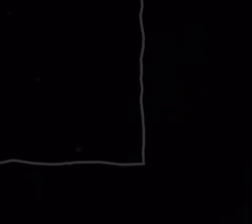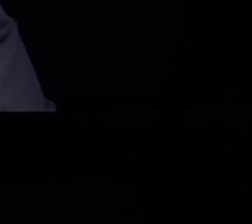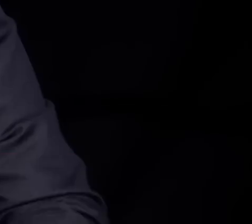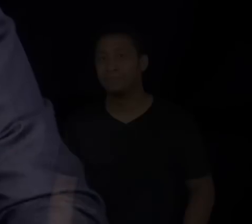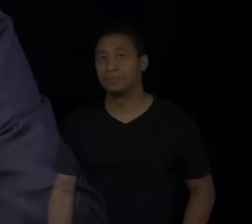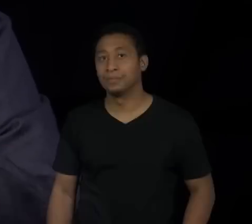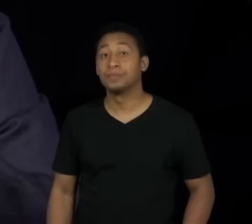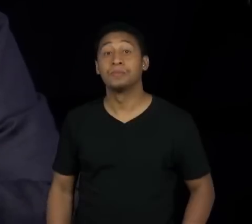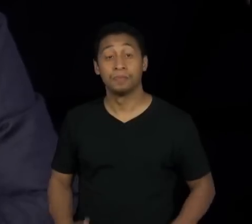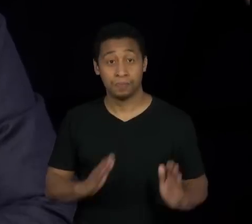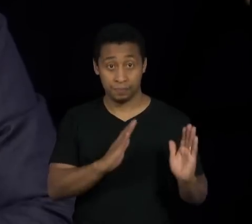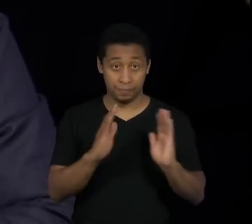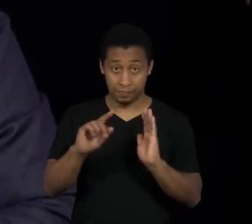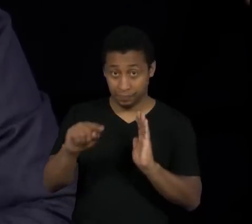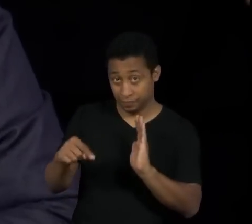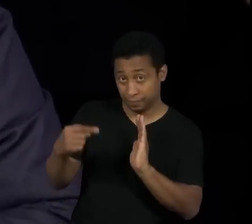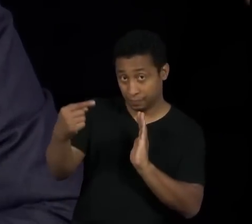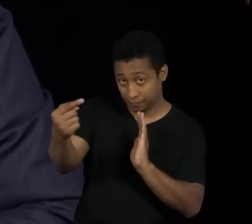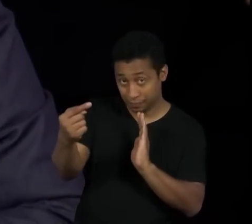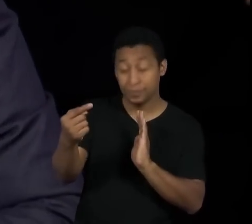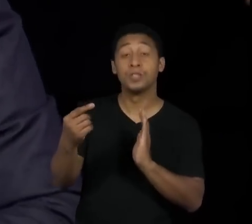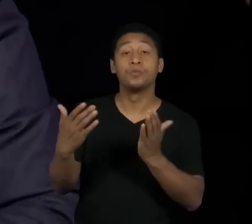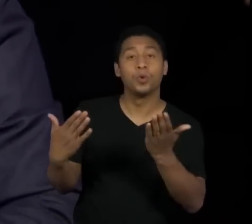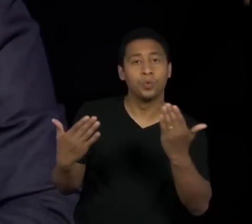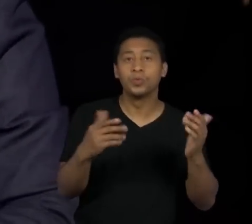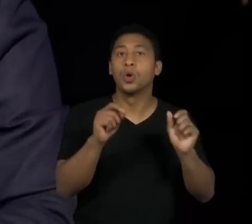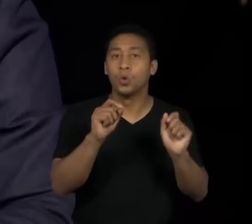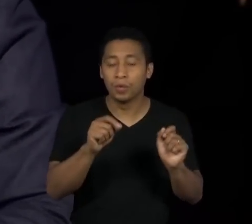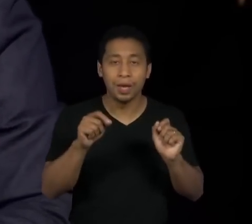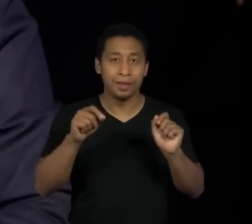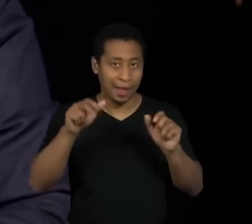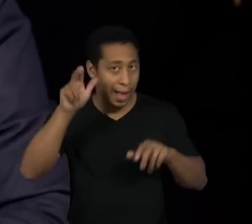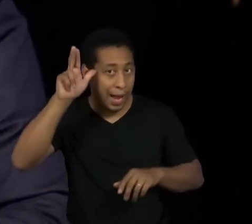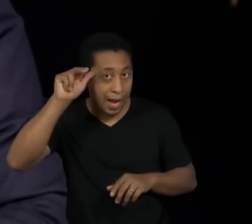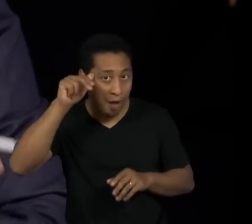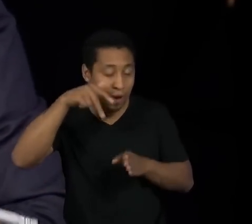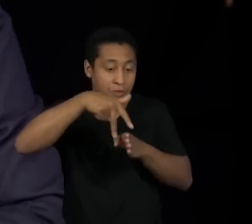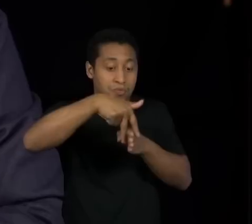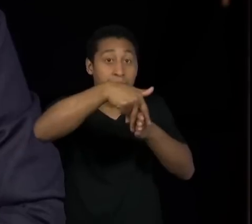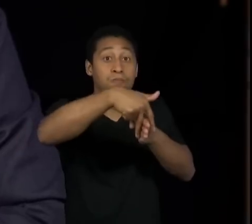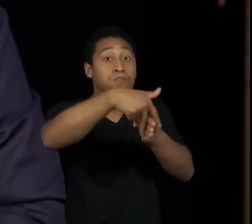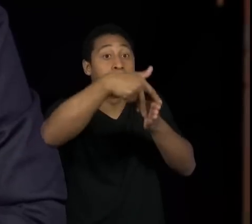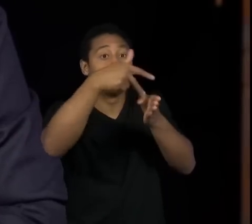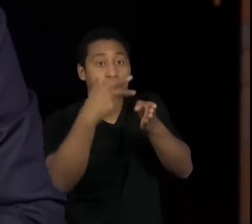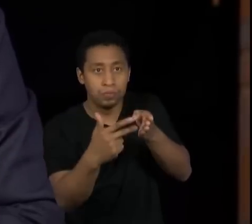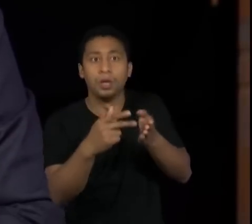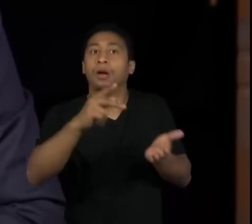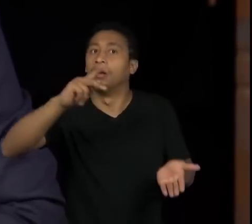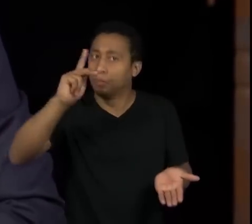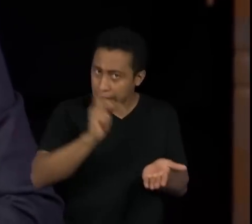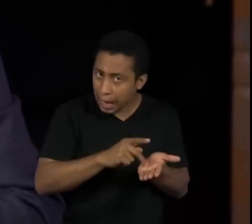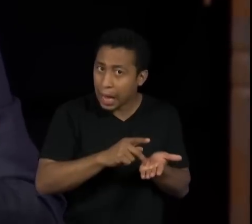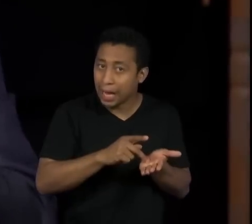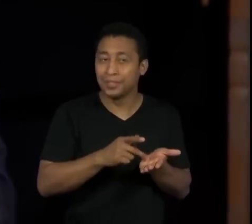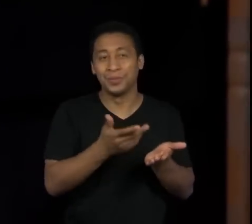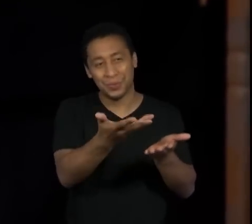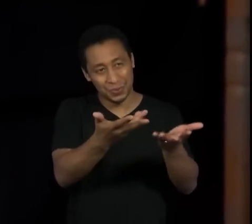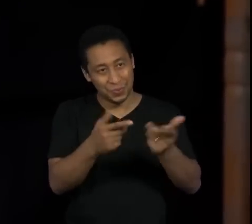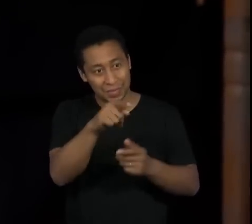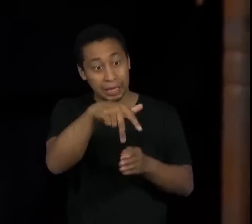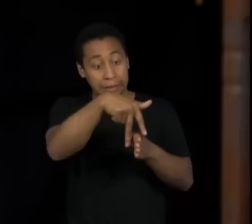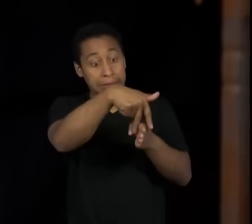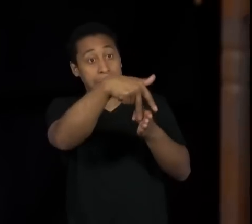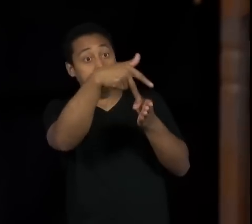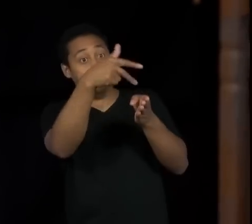No próximo bloco, nós vamos falar do tombo do cavalo de verdade que o meu convidado levou e acabou recebendo